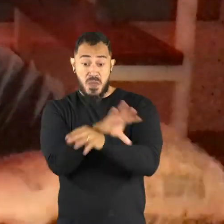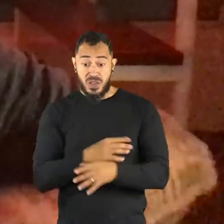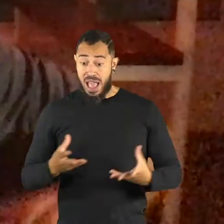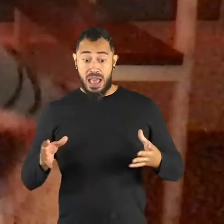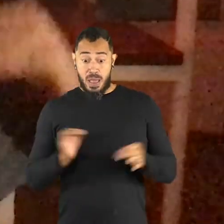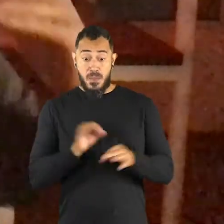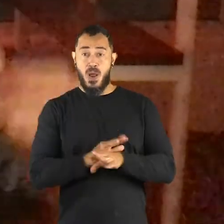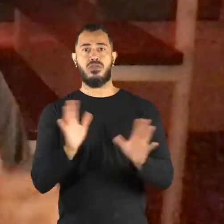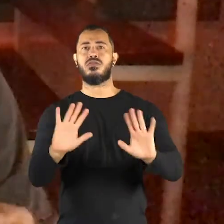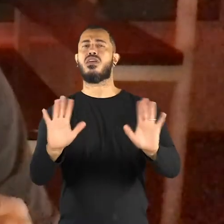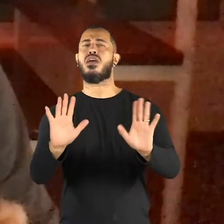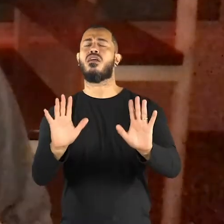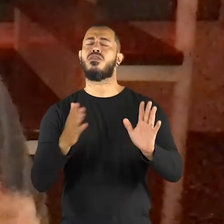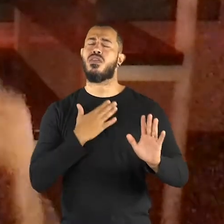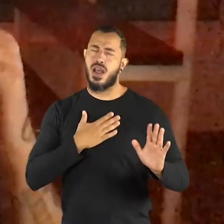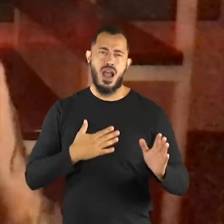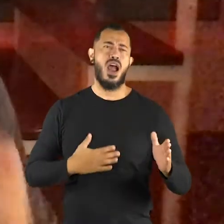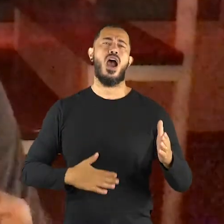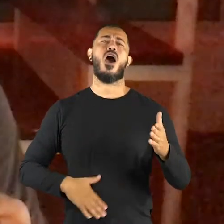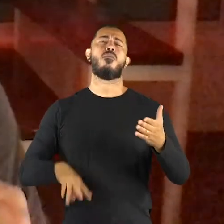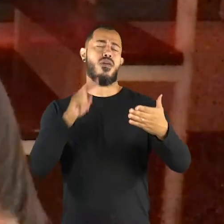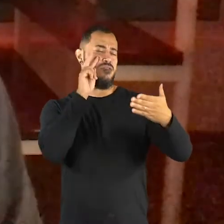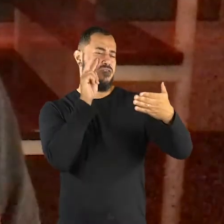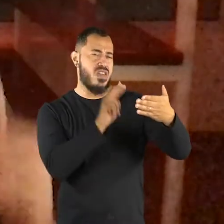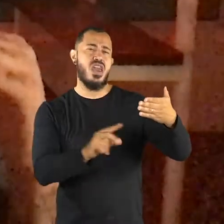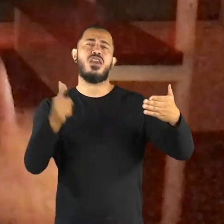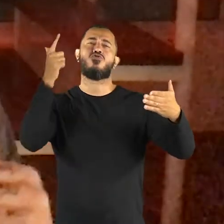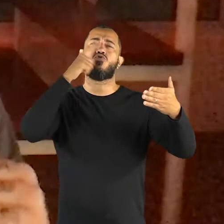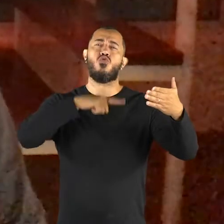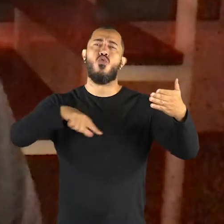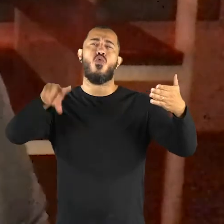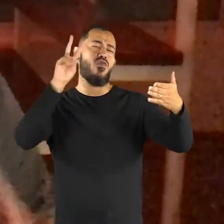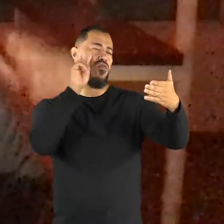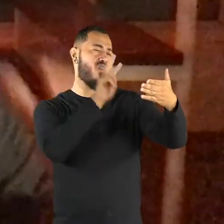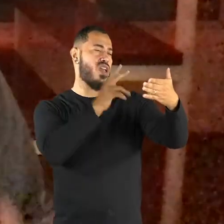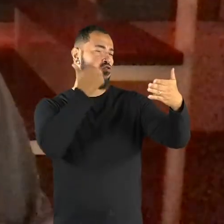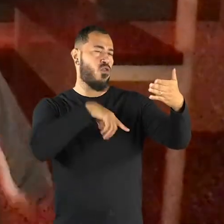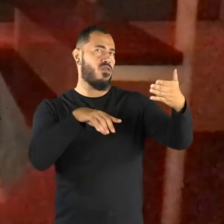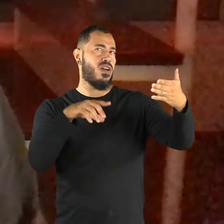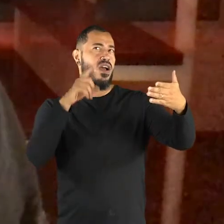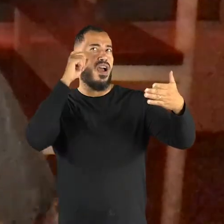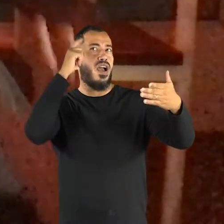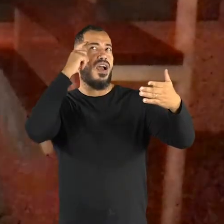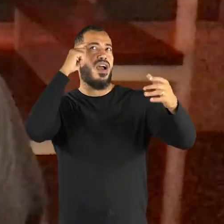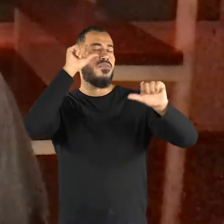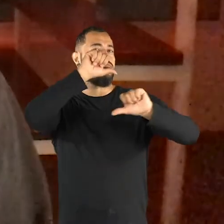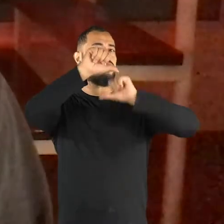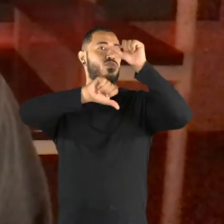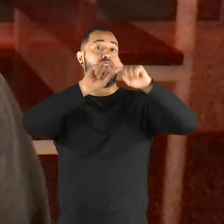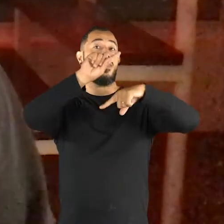montar, não. Namore aquelas imagens, conheça suas imagens, suas possibilidades, para depois você colocar música, sentar